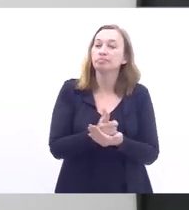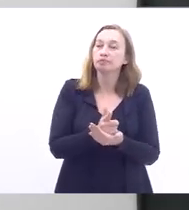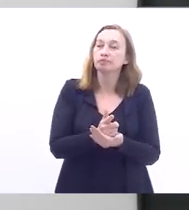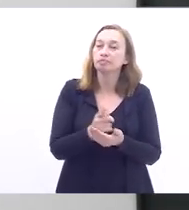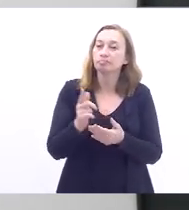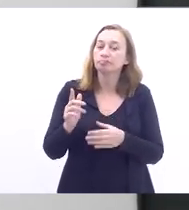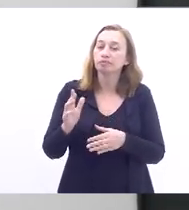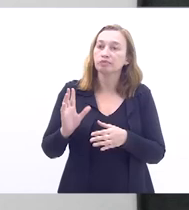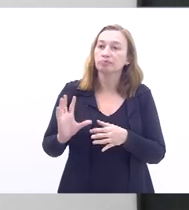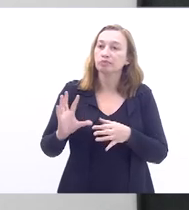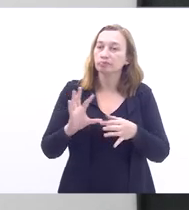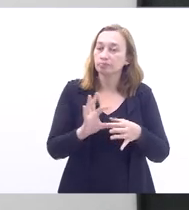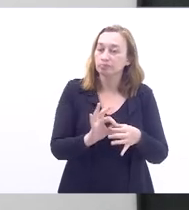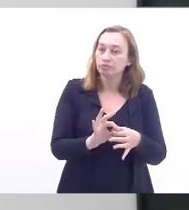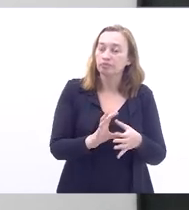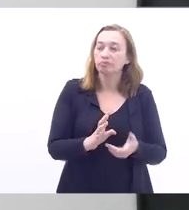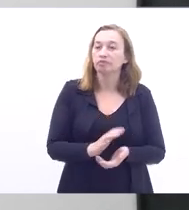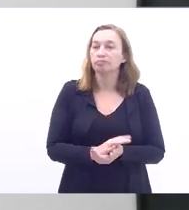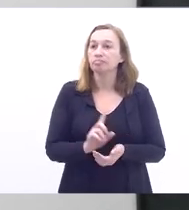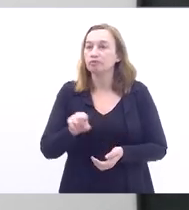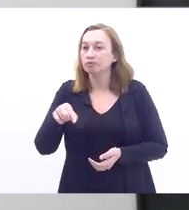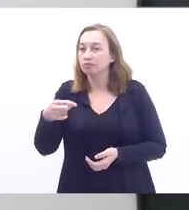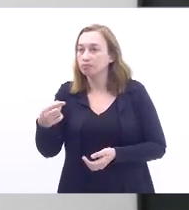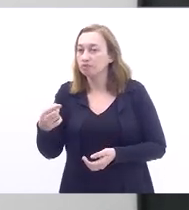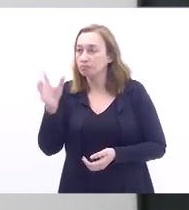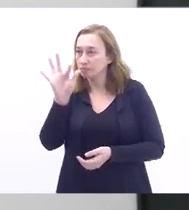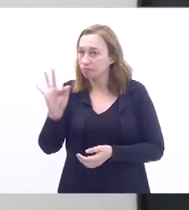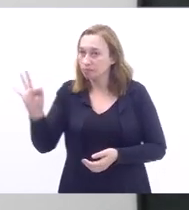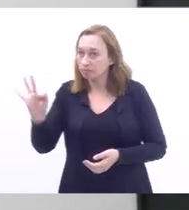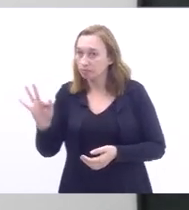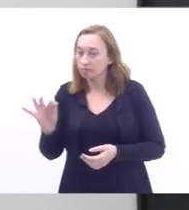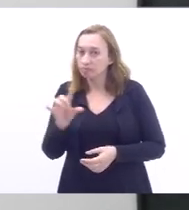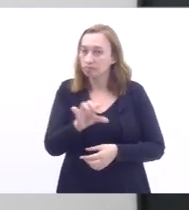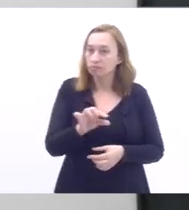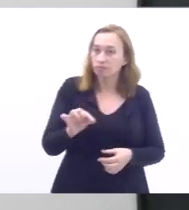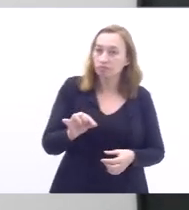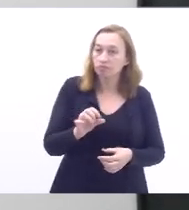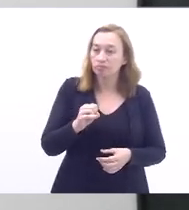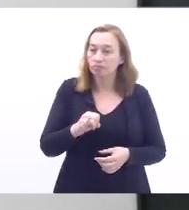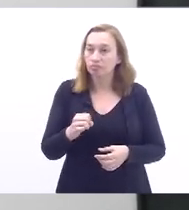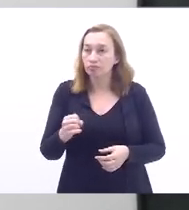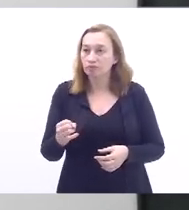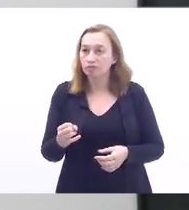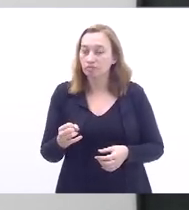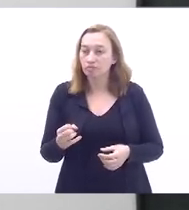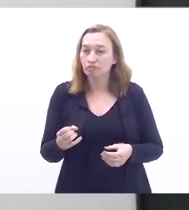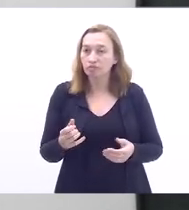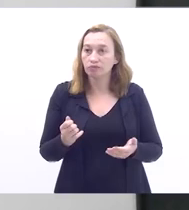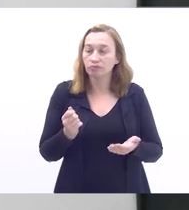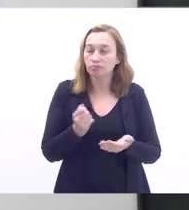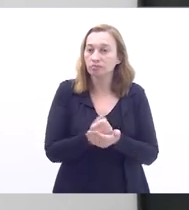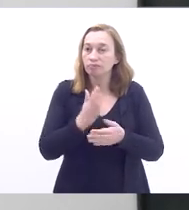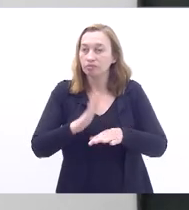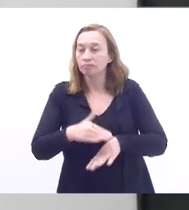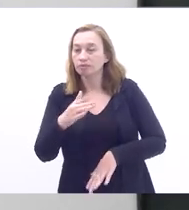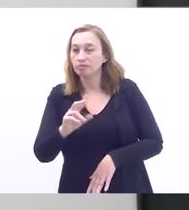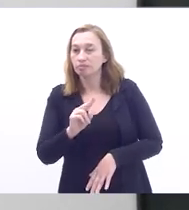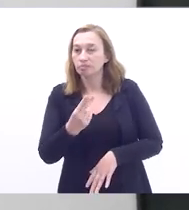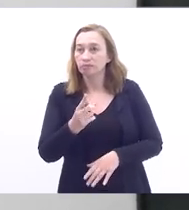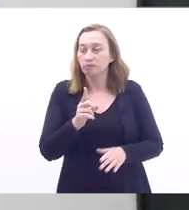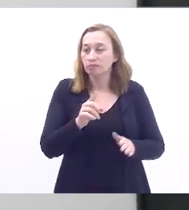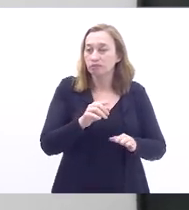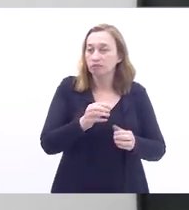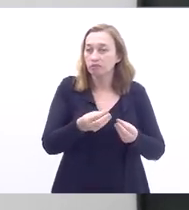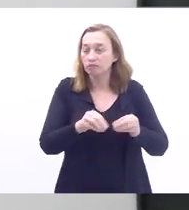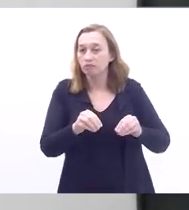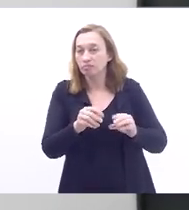uma complementação e que o órgão federal desses aqui essa complementação que dizer que está sendo eu não sei quebra o